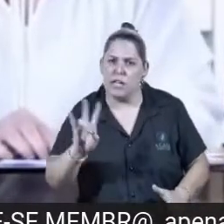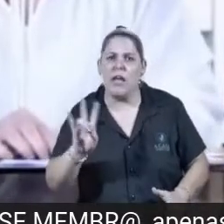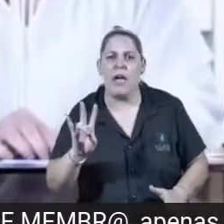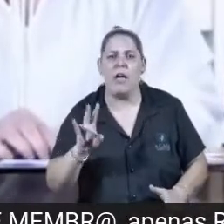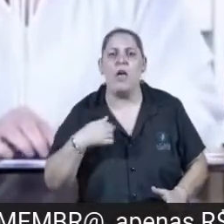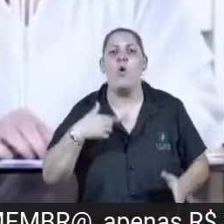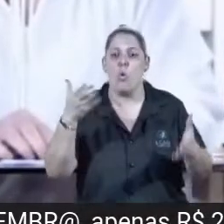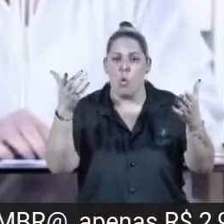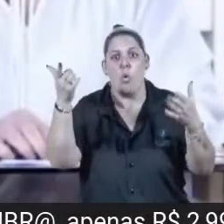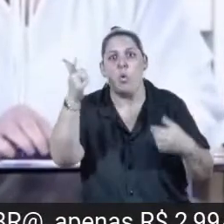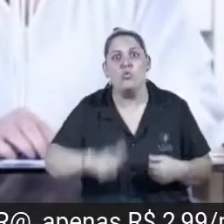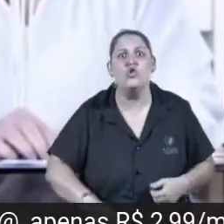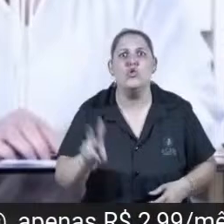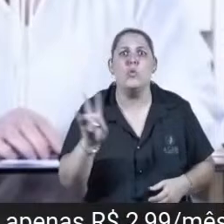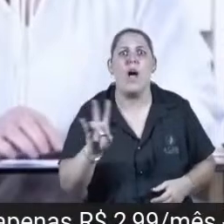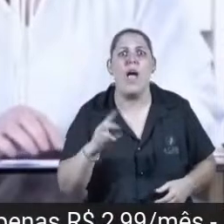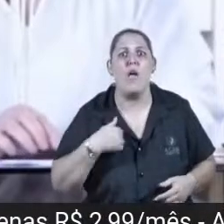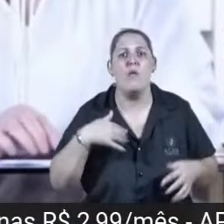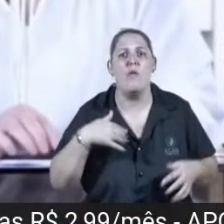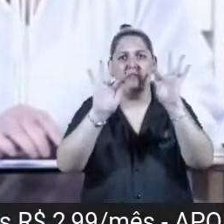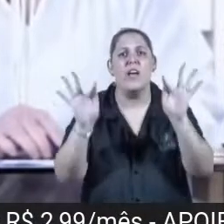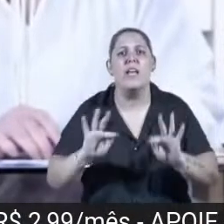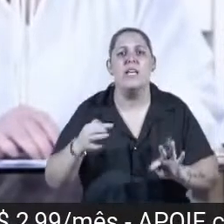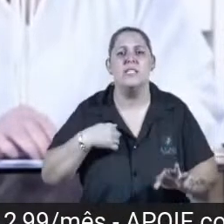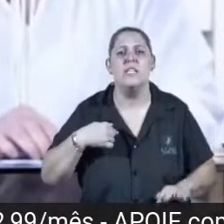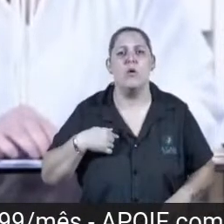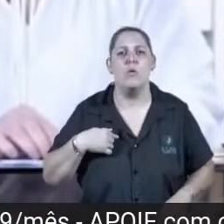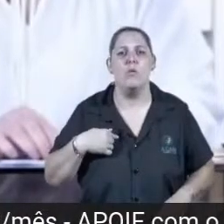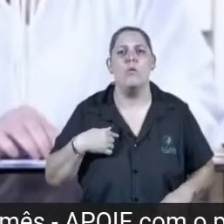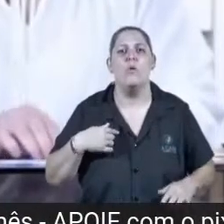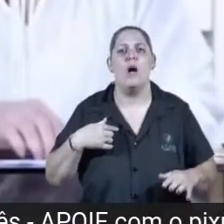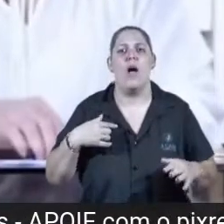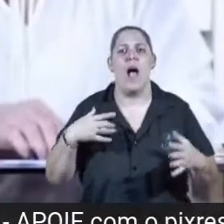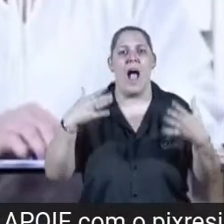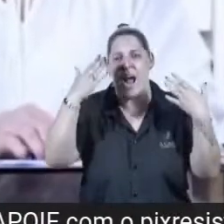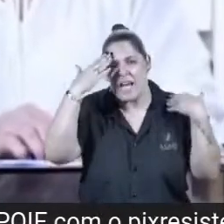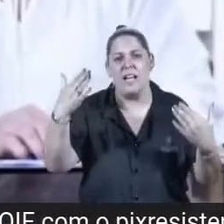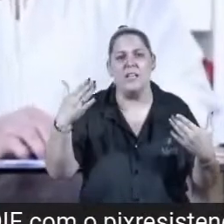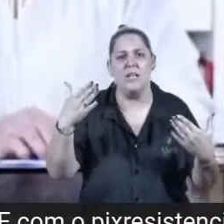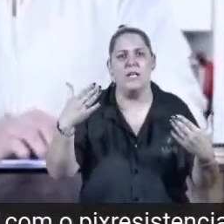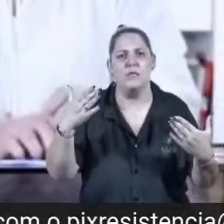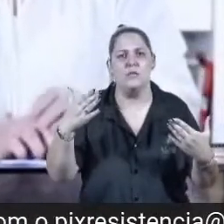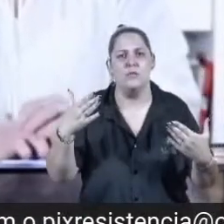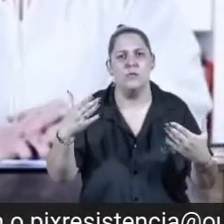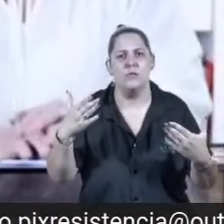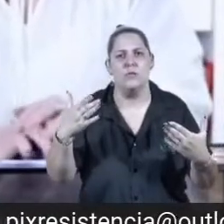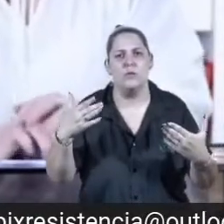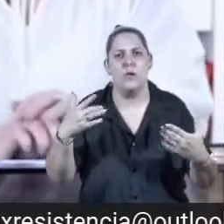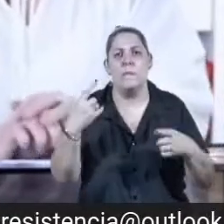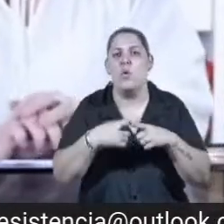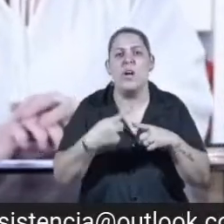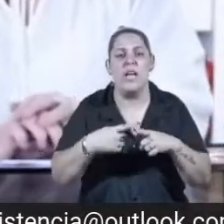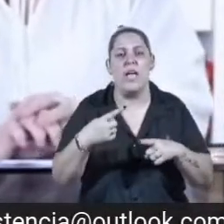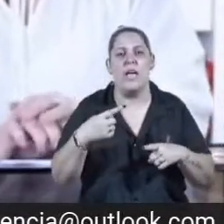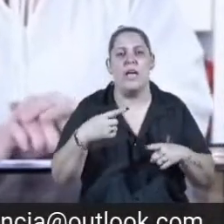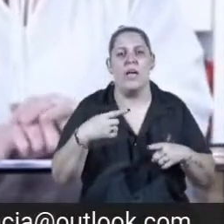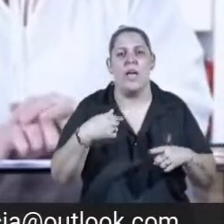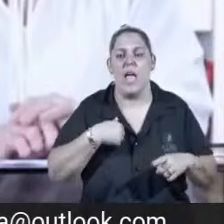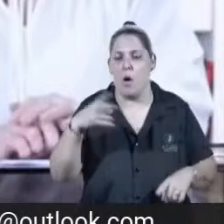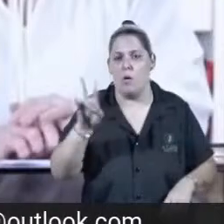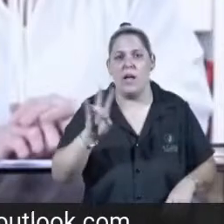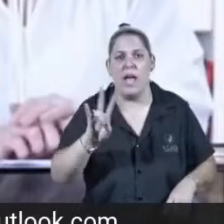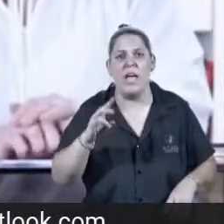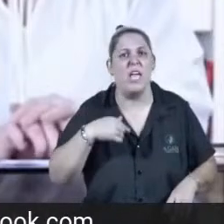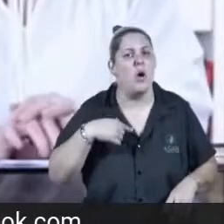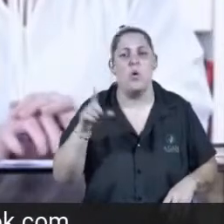eu quero ser assim e eu tenho orgulho de ser assim. E o fato de eu ser assim não me deixa menor do que